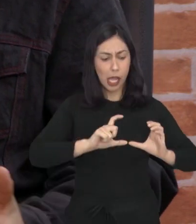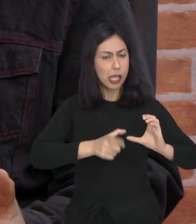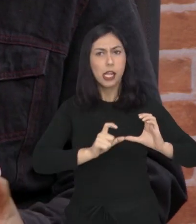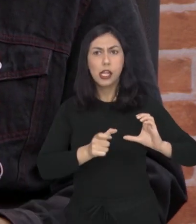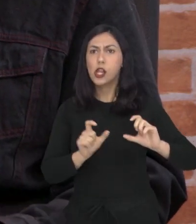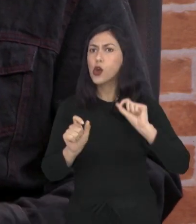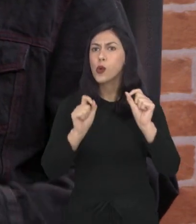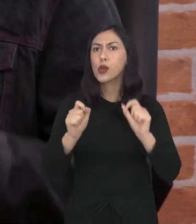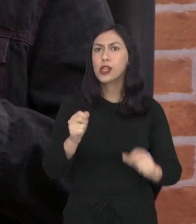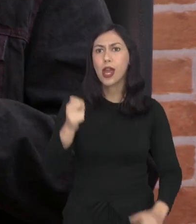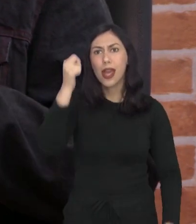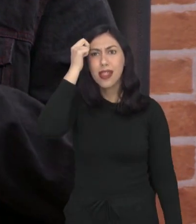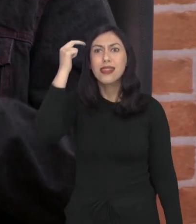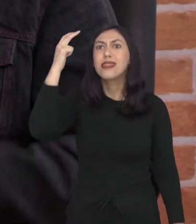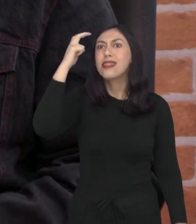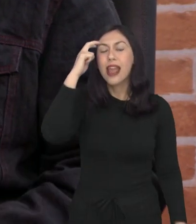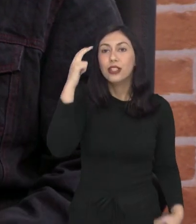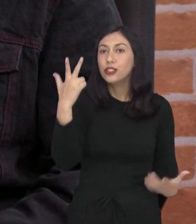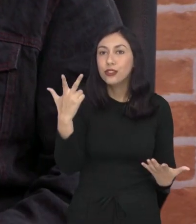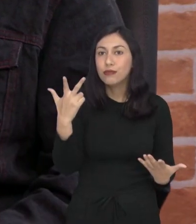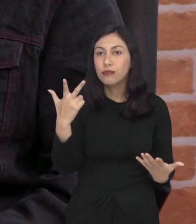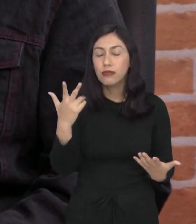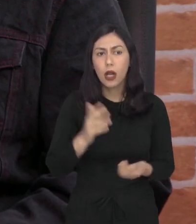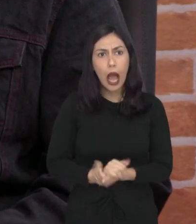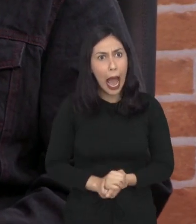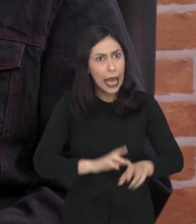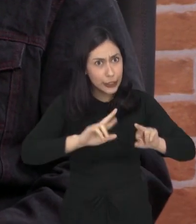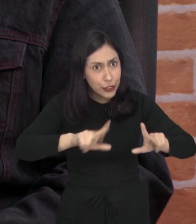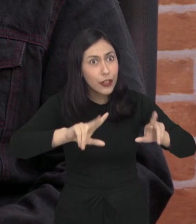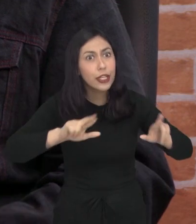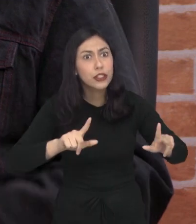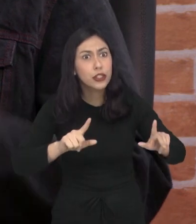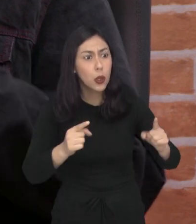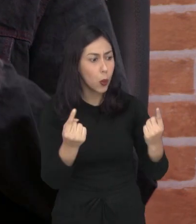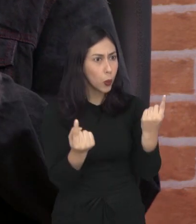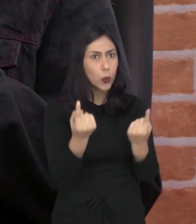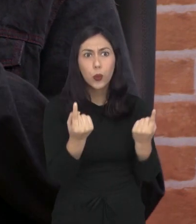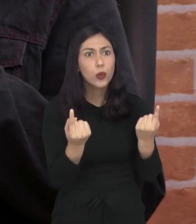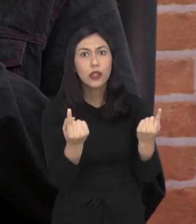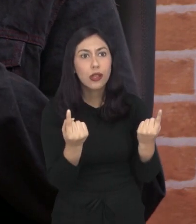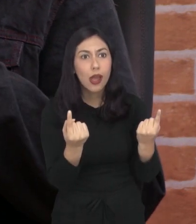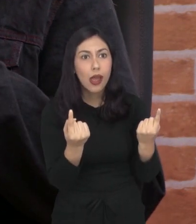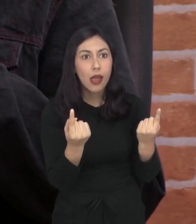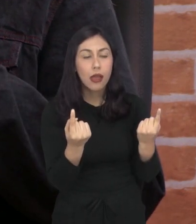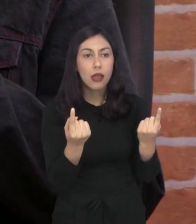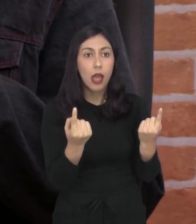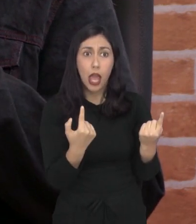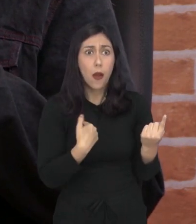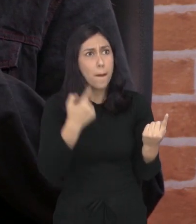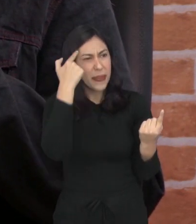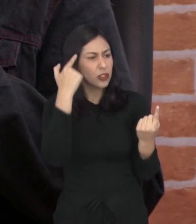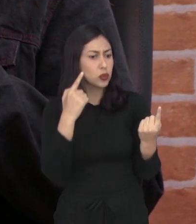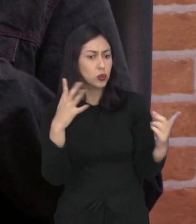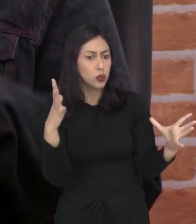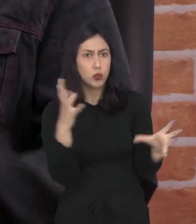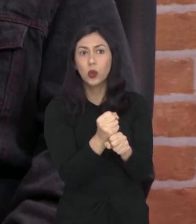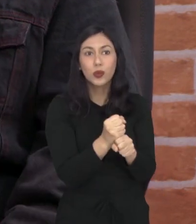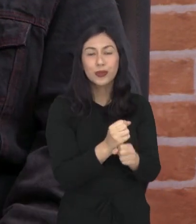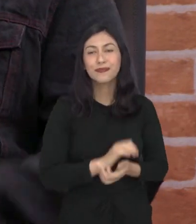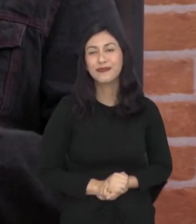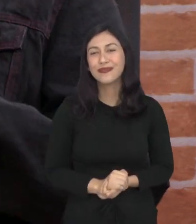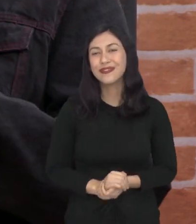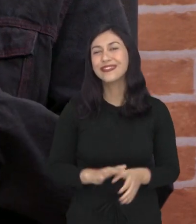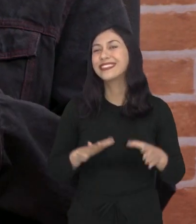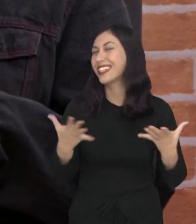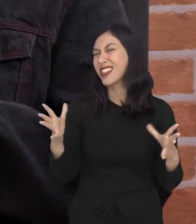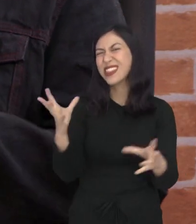que é geek, o que é nerd. Sempre fica essa questão. O que é tem uma otaku, diferença? né? É bom você explicar isso. O que é geek e o que é nerd? Eu incluo tudo num pacotão só.